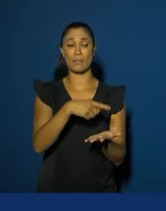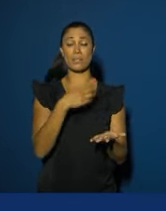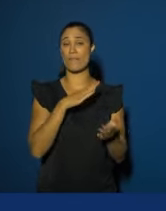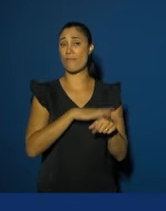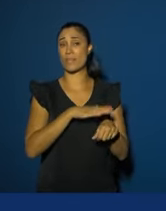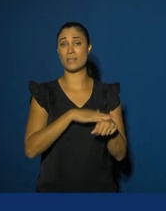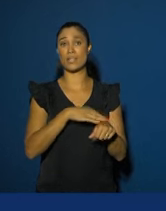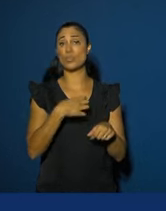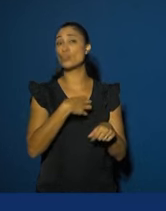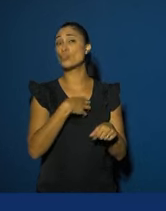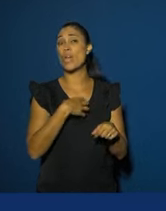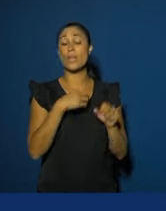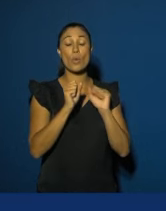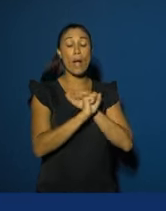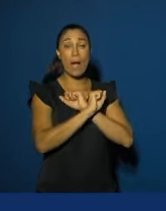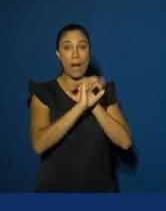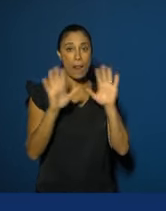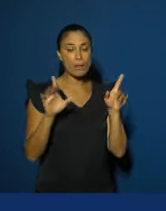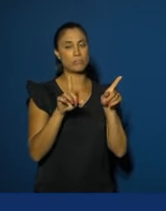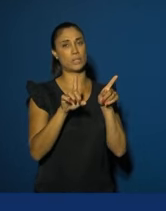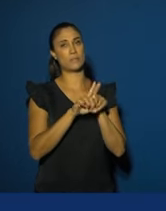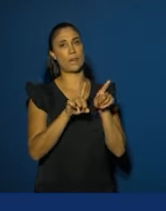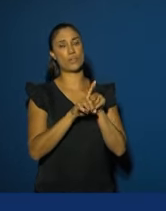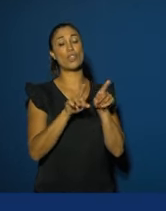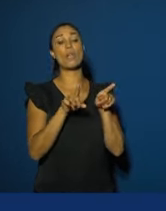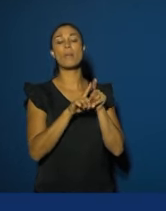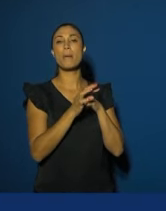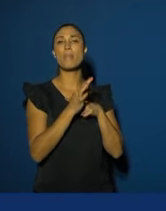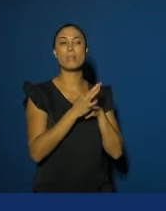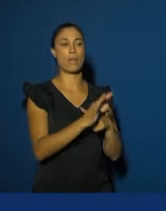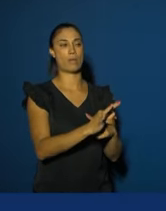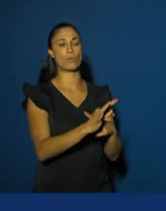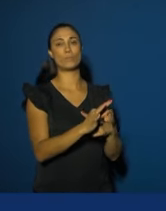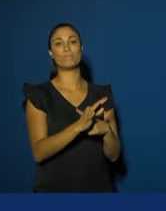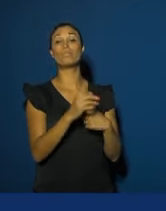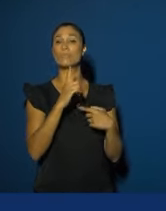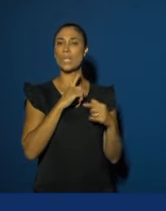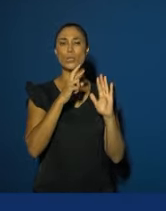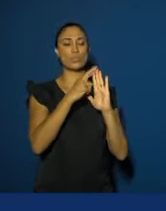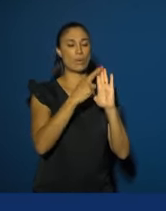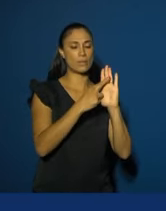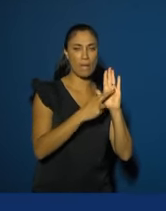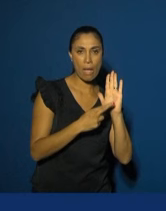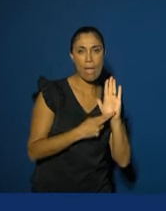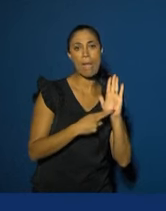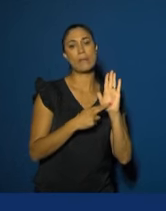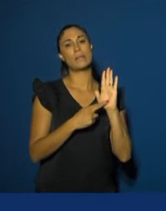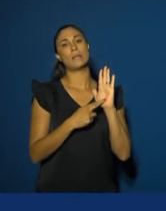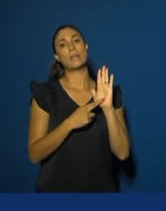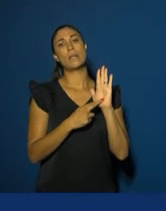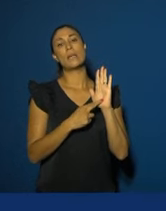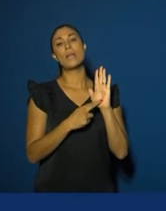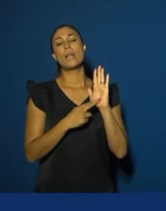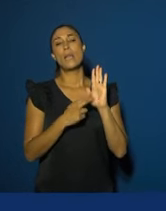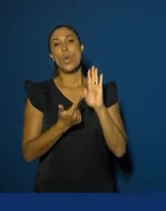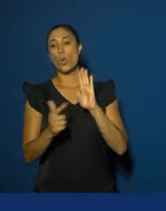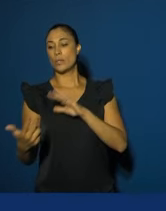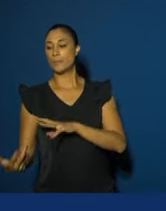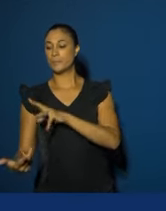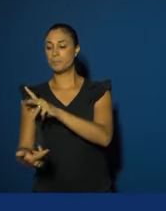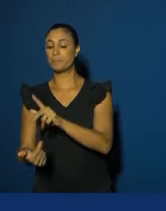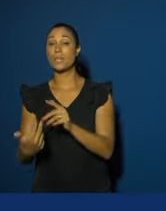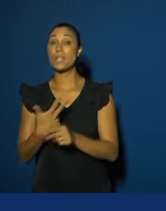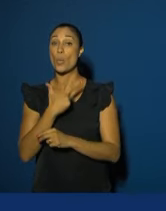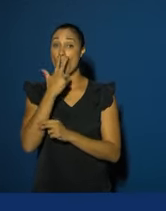de uma maneira técnica transparente Seguindo Seus ritos seus prosseguimento parâmetros e frameworks internacionais e eu